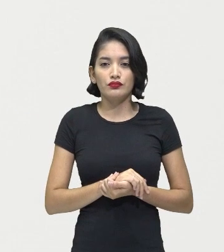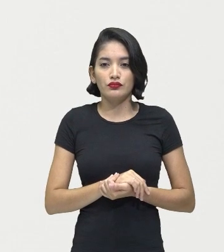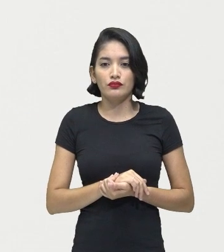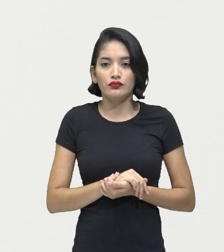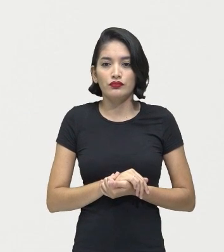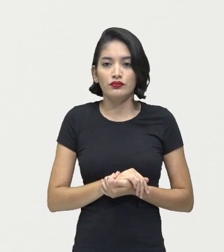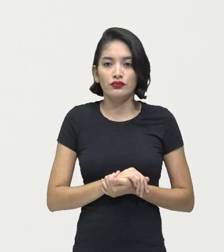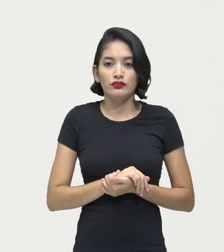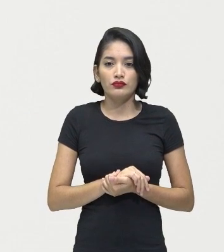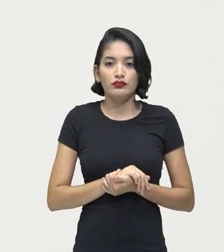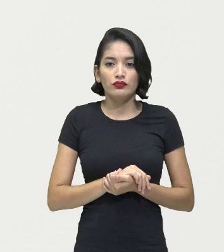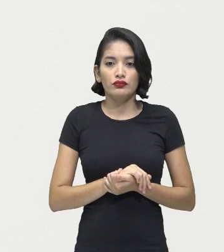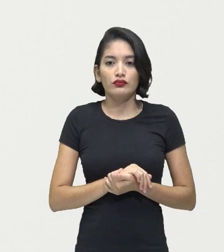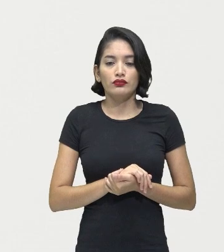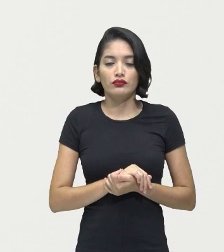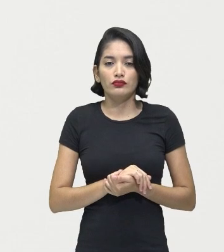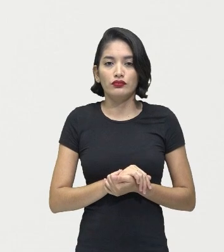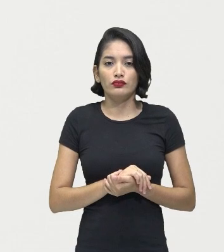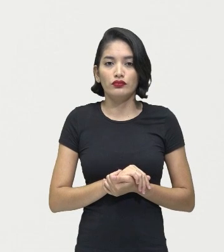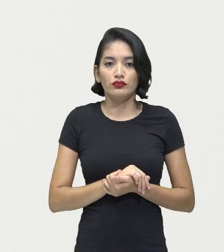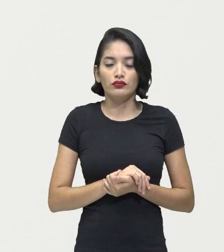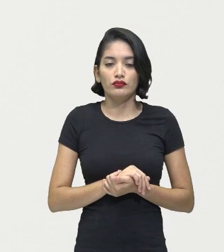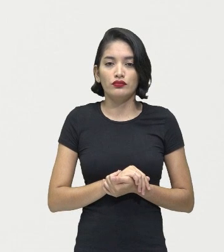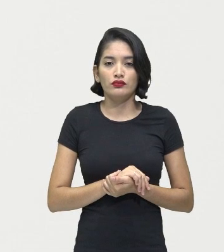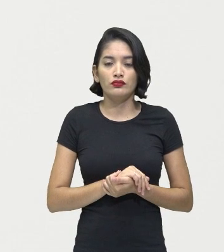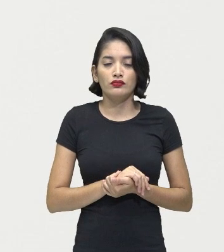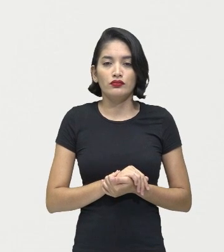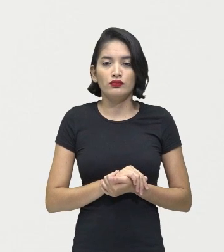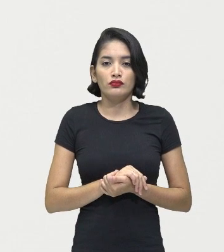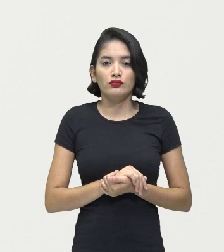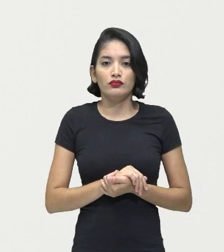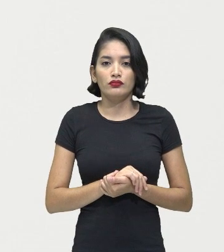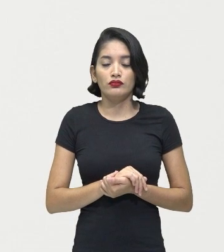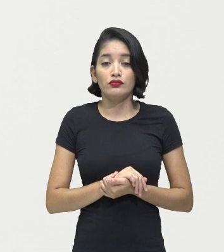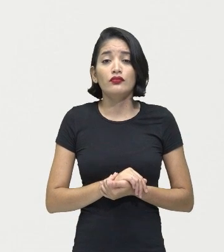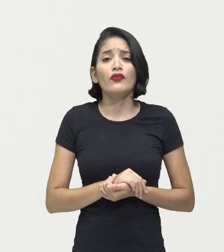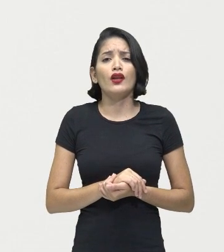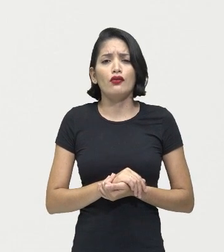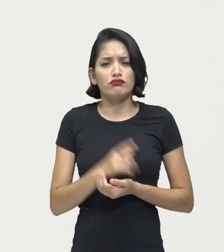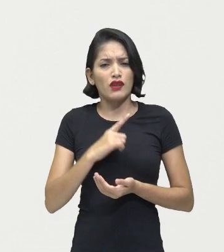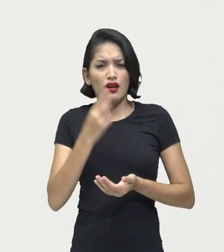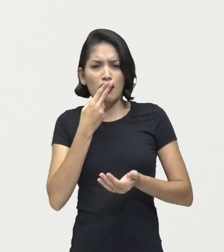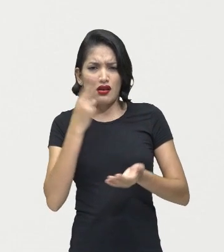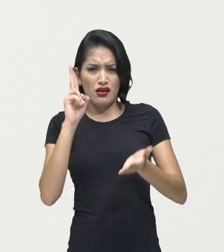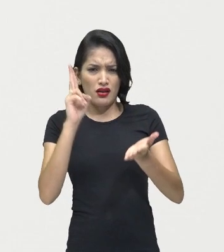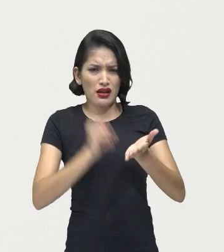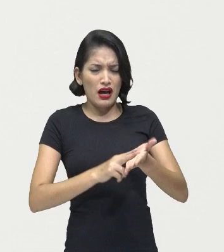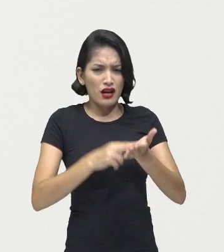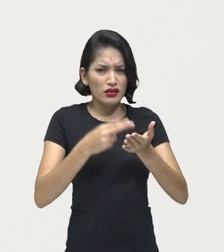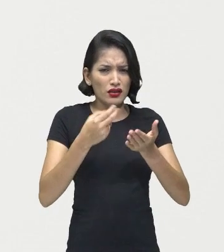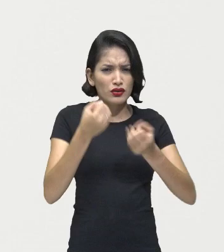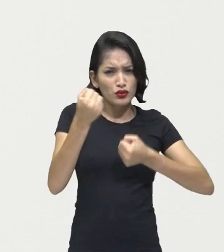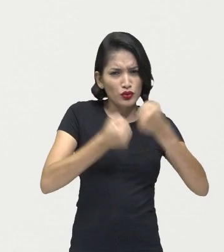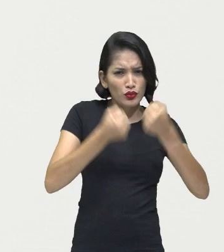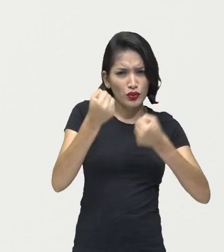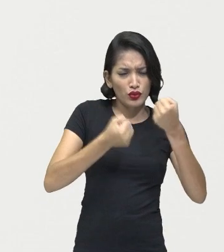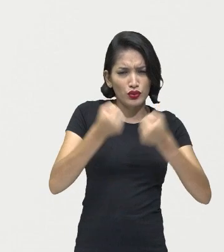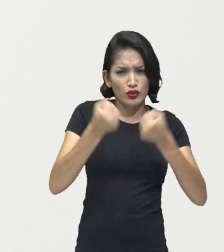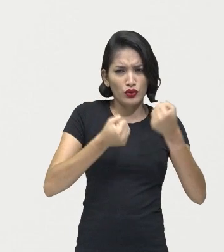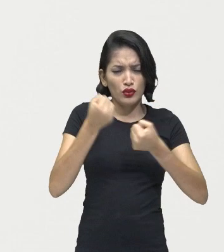não obstante, no entanto, porém, todavia. Tem carta de motorista, entretanto, não dirige. Olha, observa aqui,